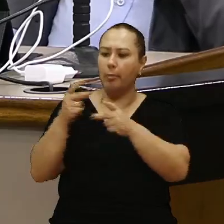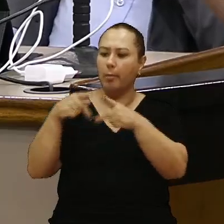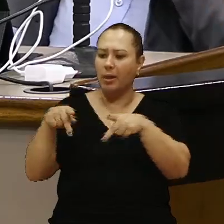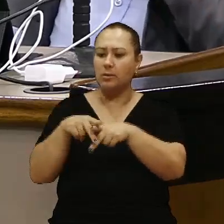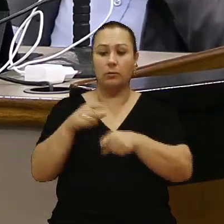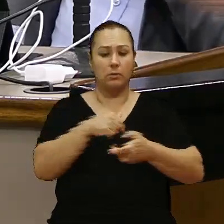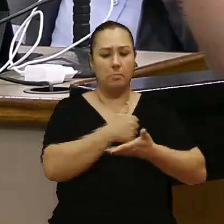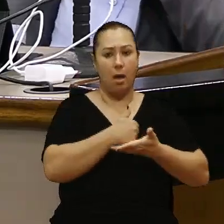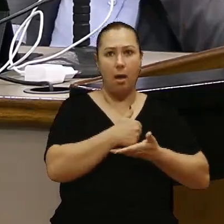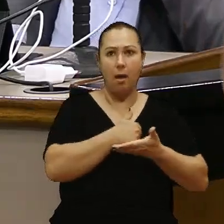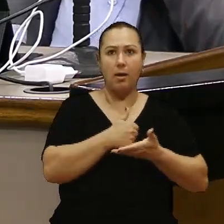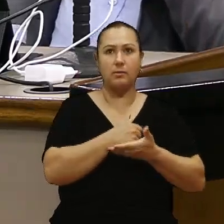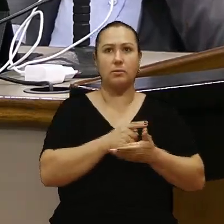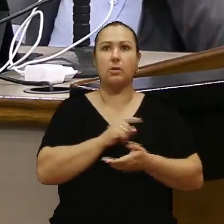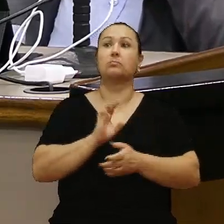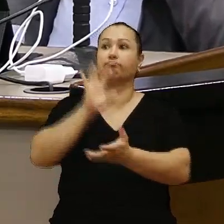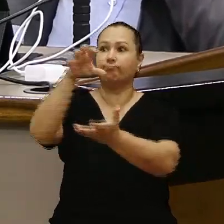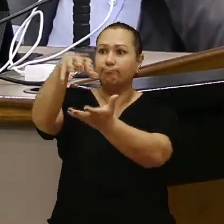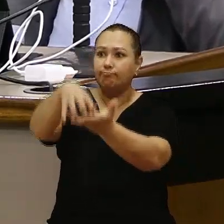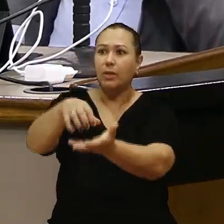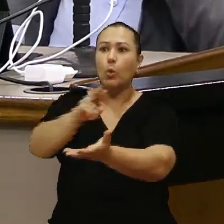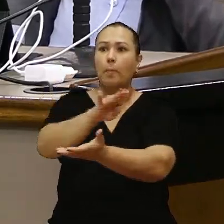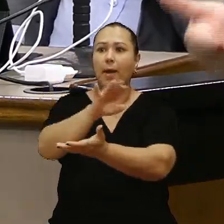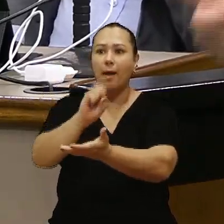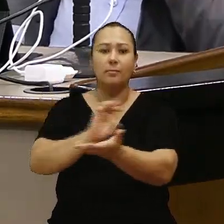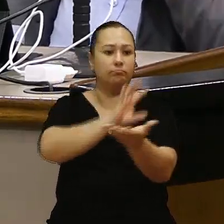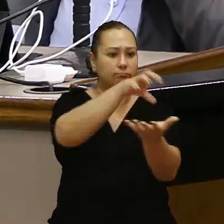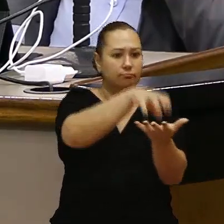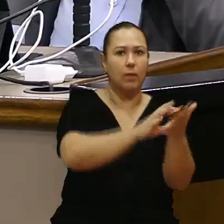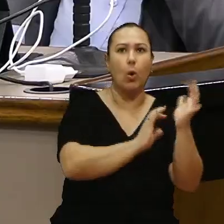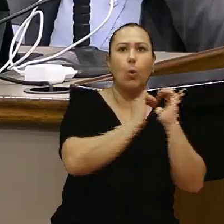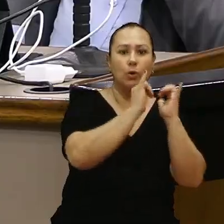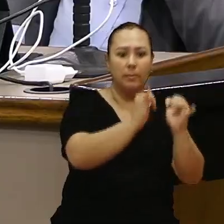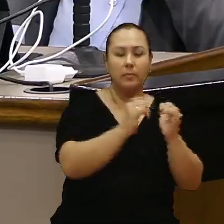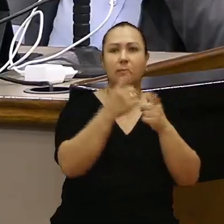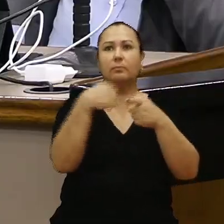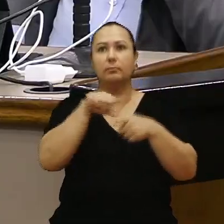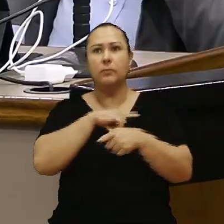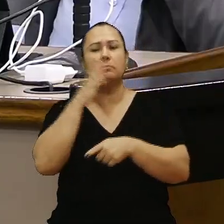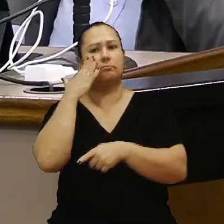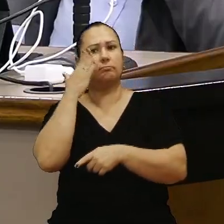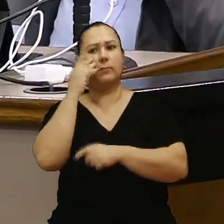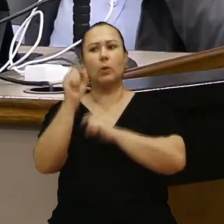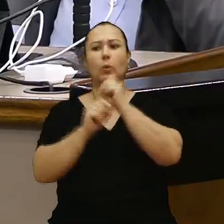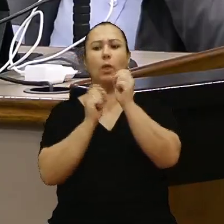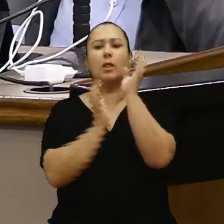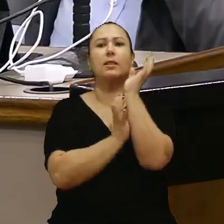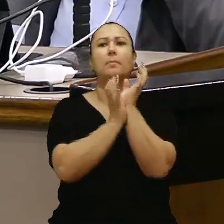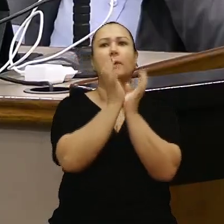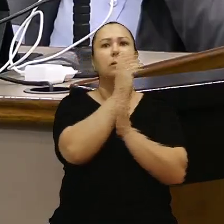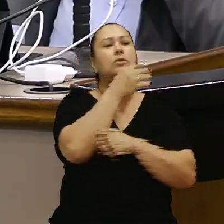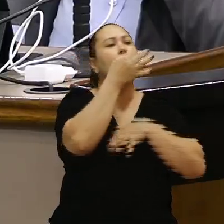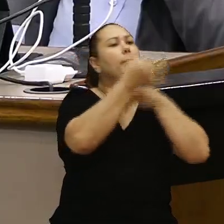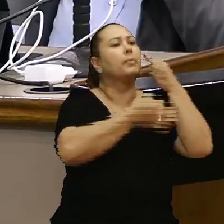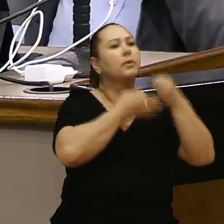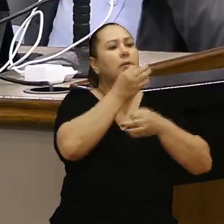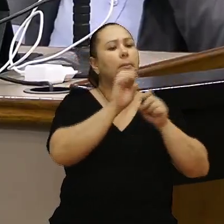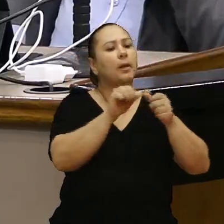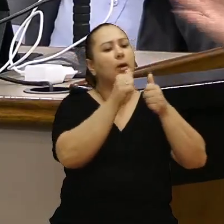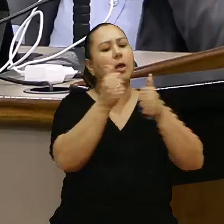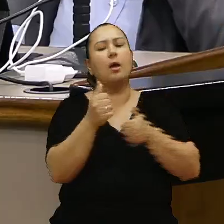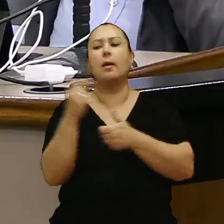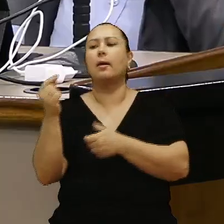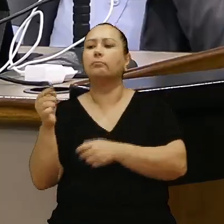base, a gente tá no bairro, tá na UBS, tá dentro do ônibus, a gente sabe das demandas, a gente traz sugestões de melhorias através de